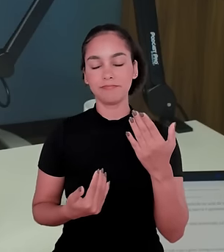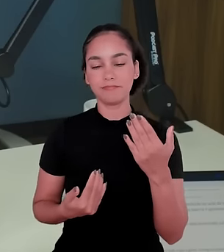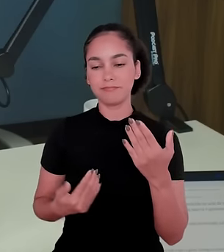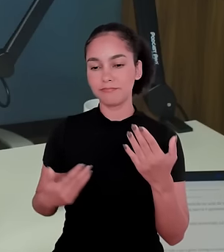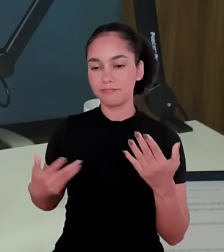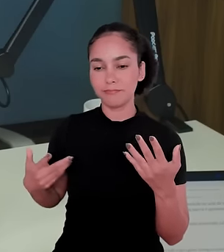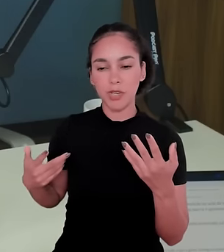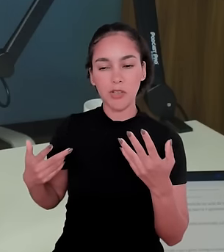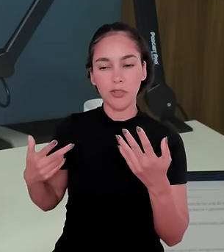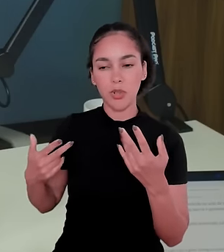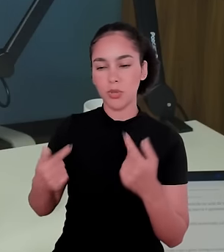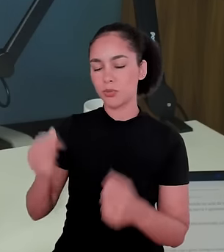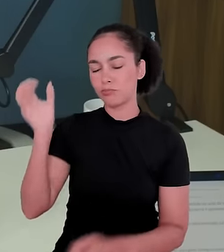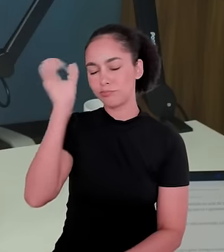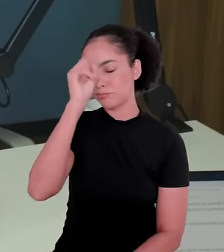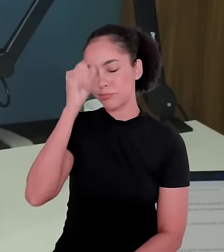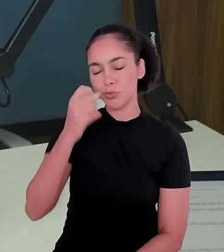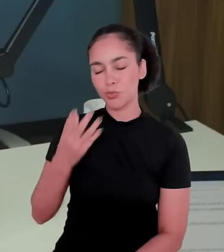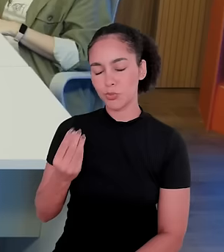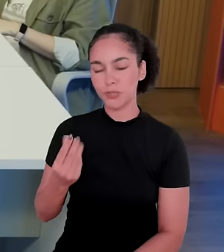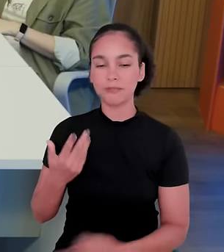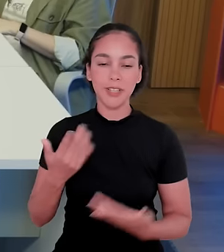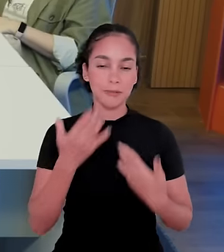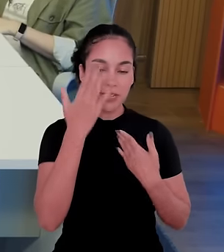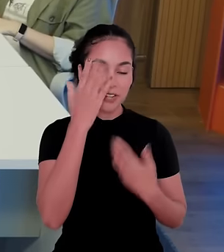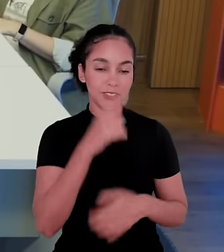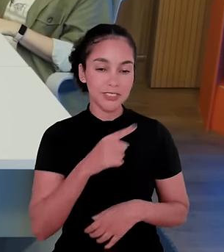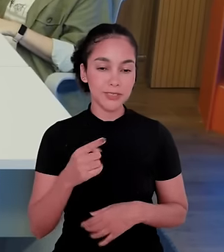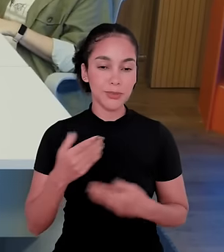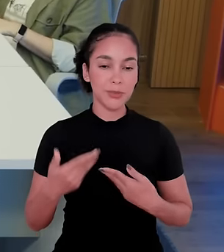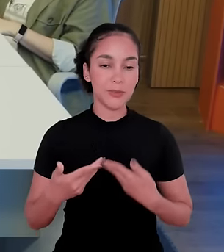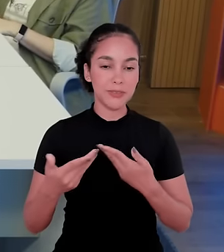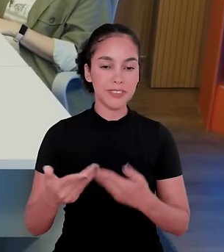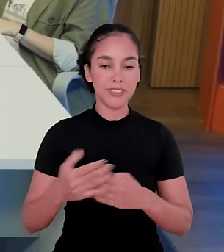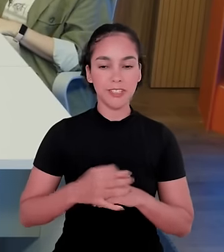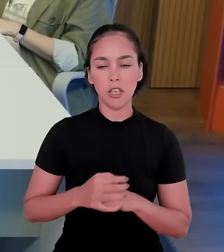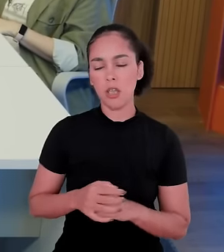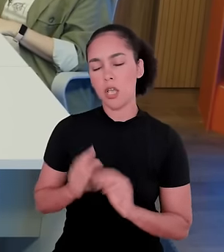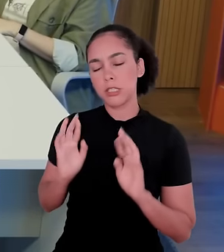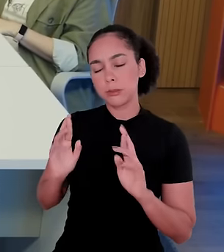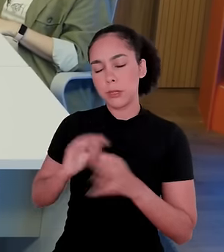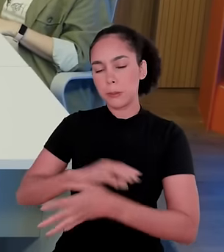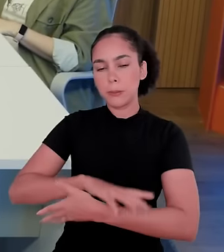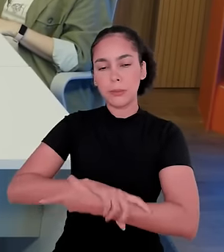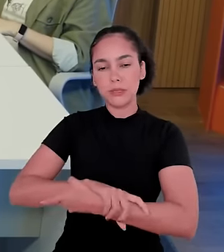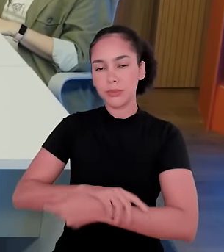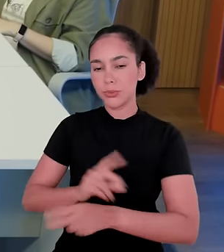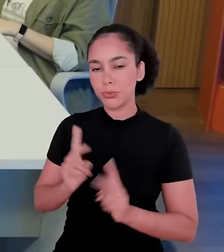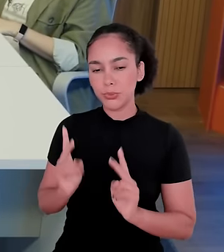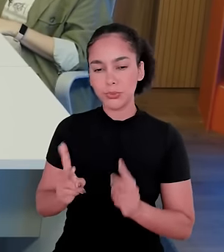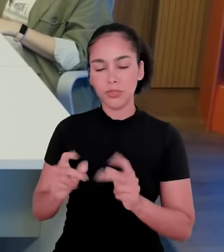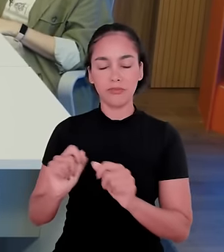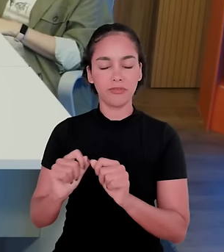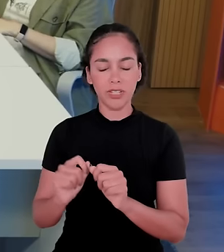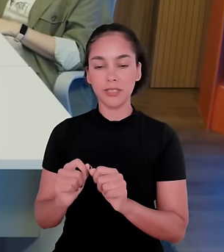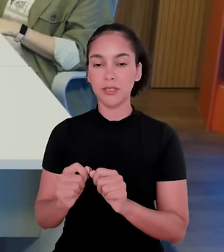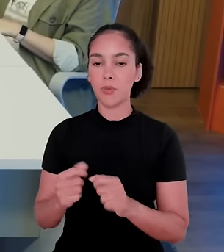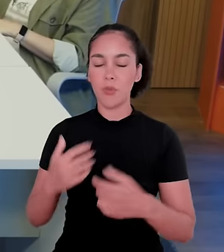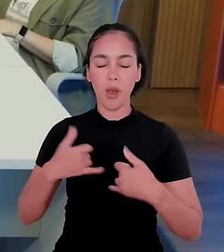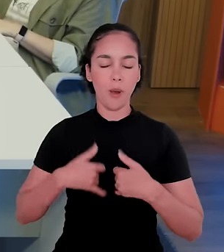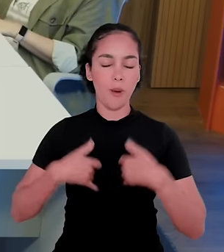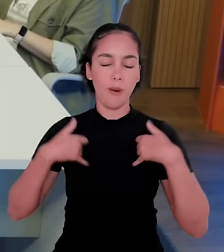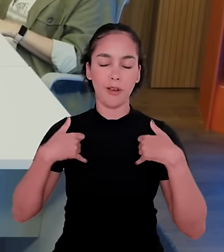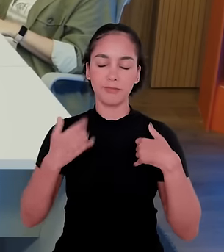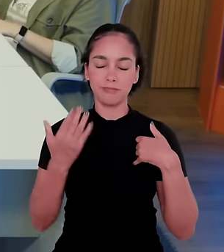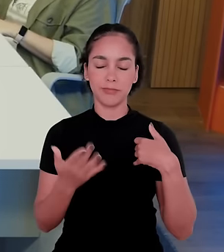rico aprendizado obrigada a vocês pelo convite Nossa espero que essa parceria Hi perdure e a gente faça outras vezes foi uma honra mesmo